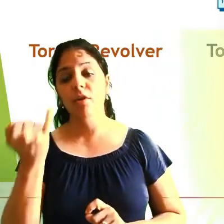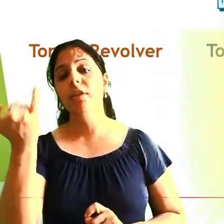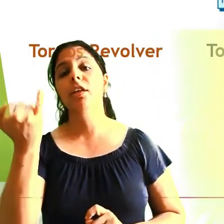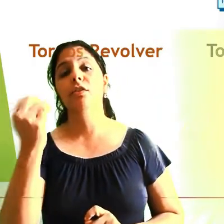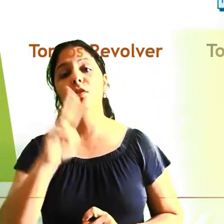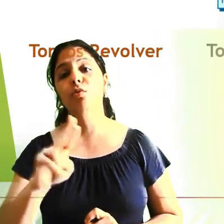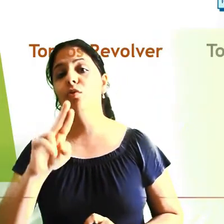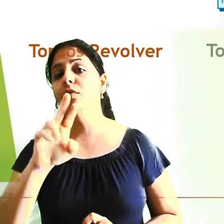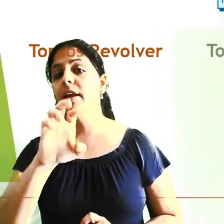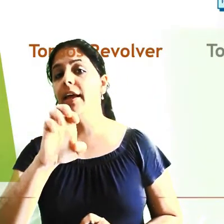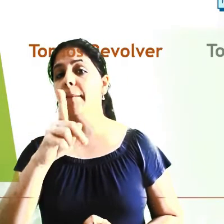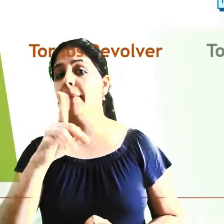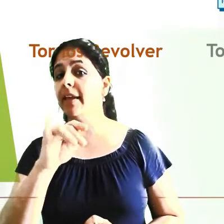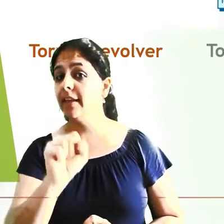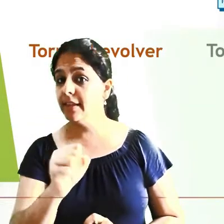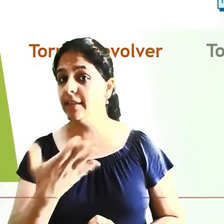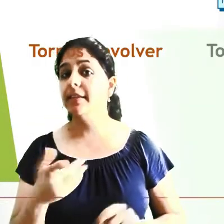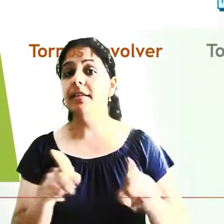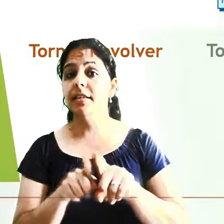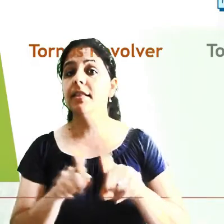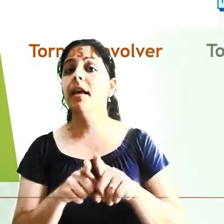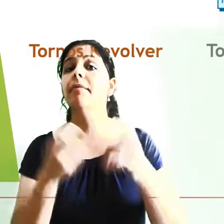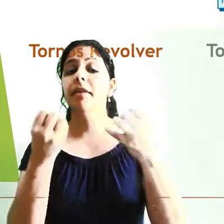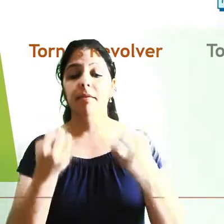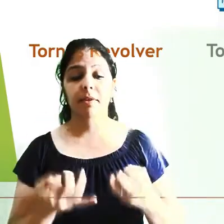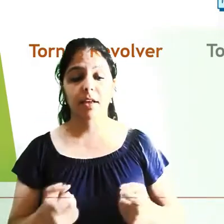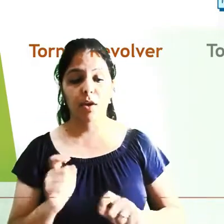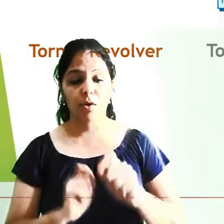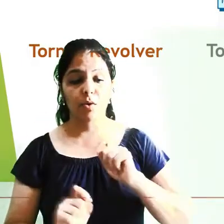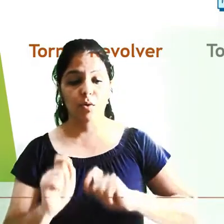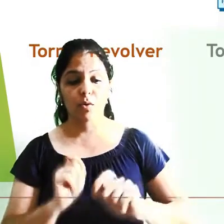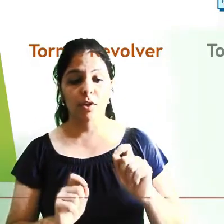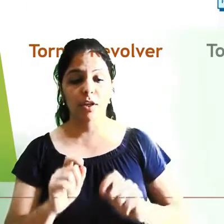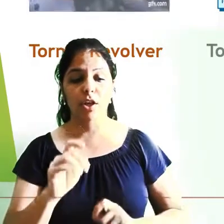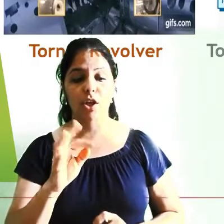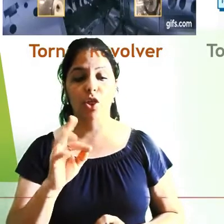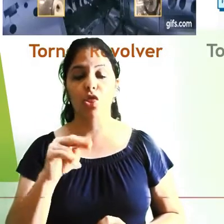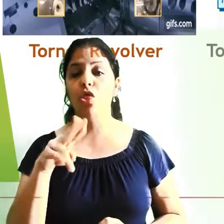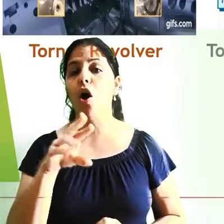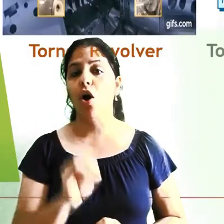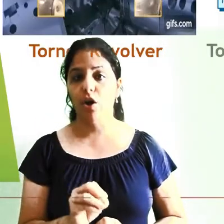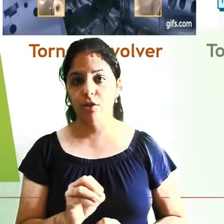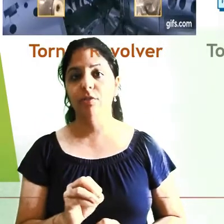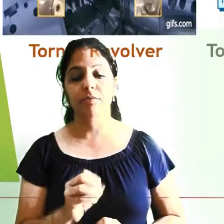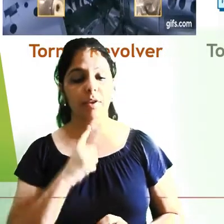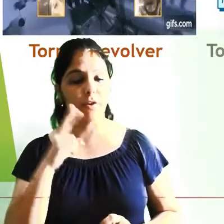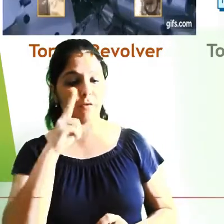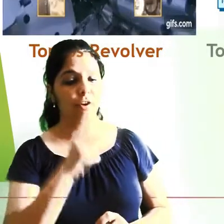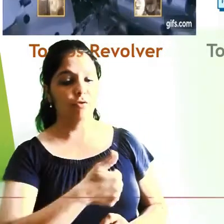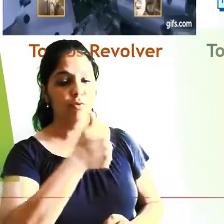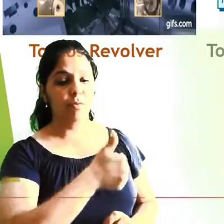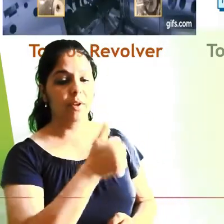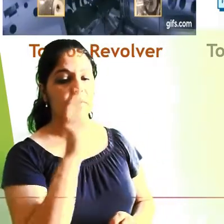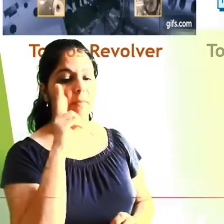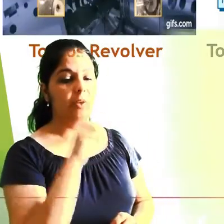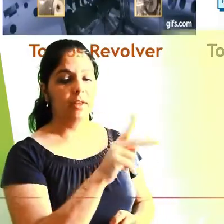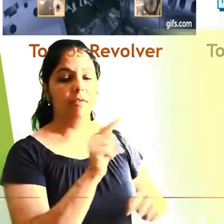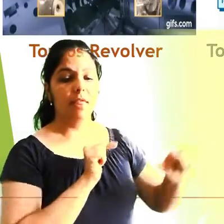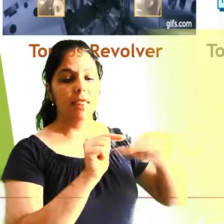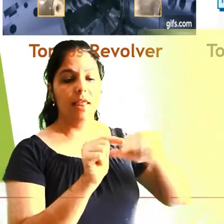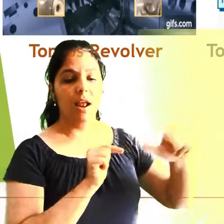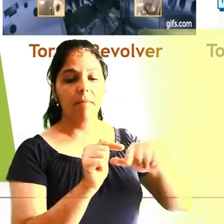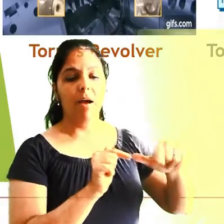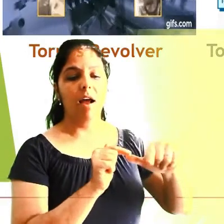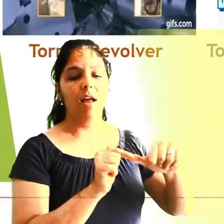da utilização dos EPIs. E agora nós vamos falar sobre os tipos de tornos. Então nós temos os tornos multifuso, né? Como esse que nós estamos vendo,